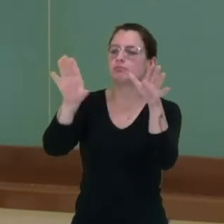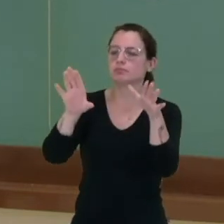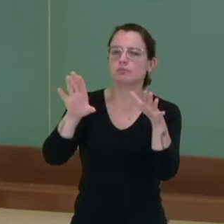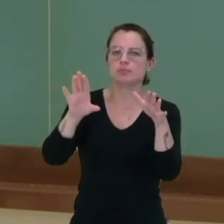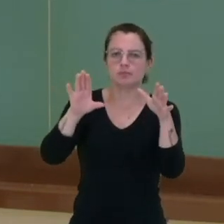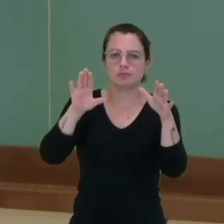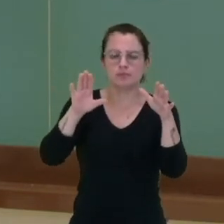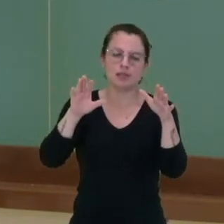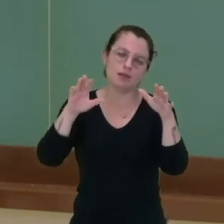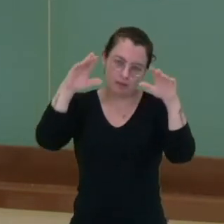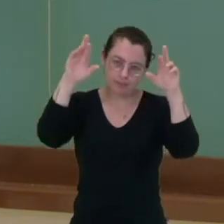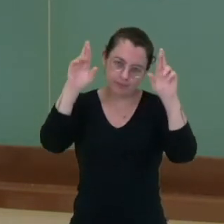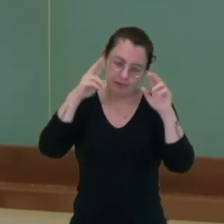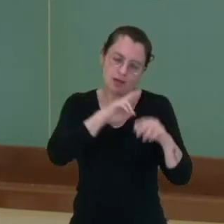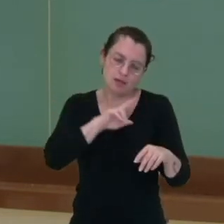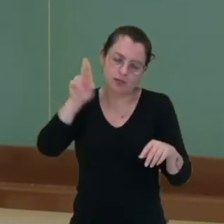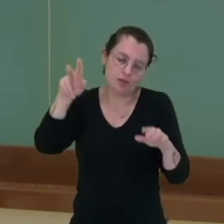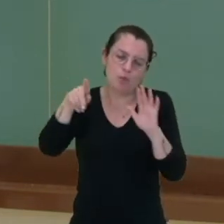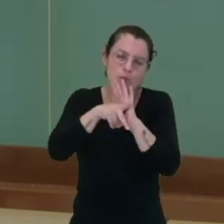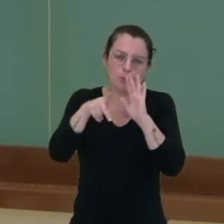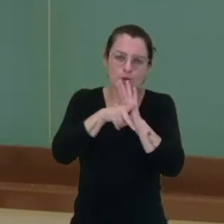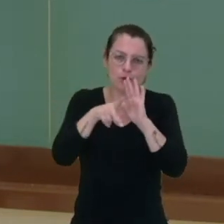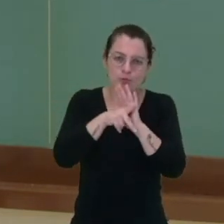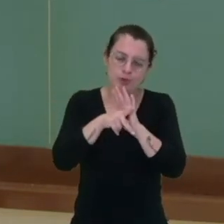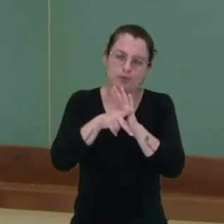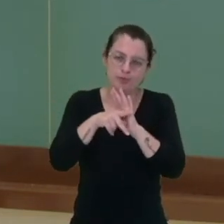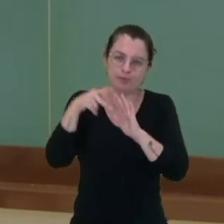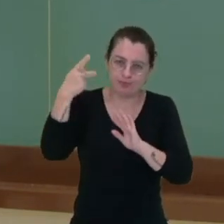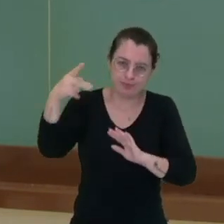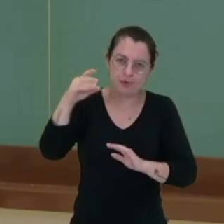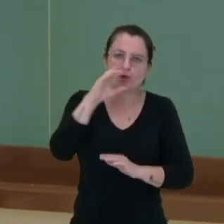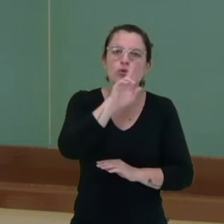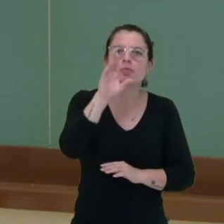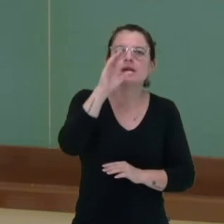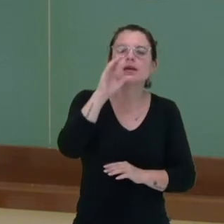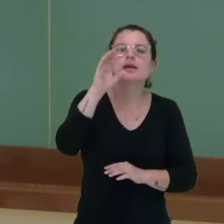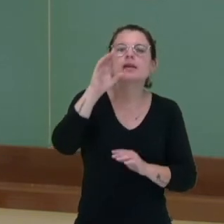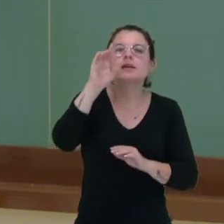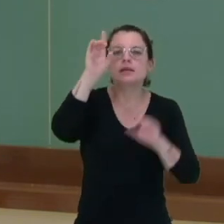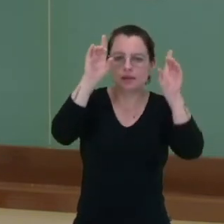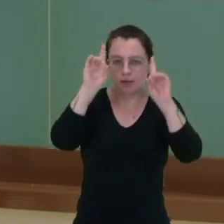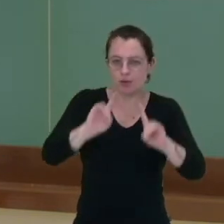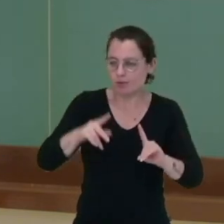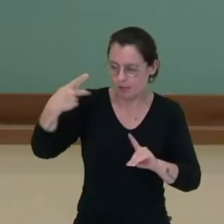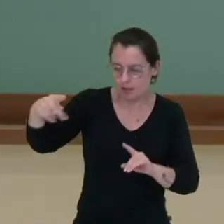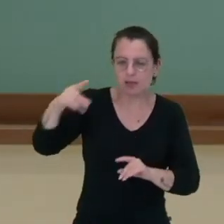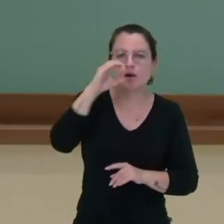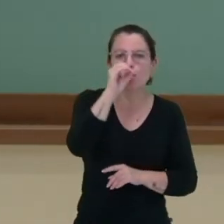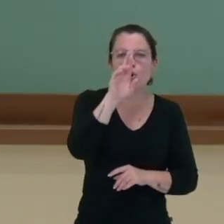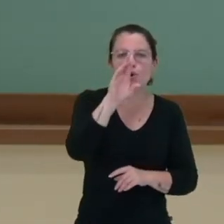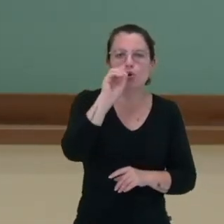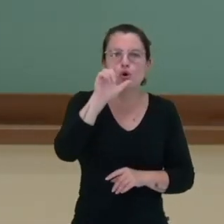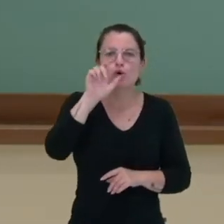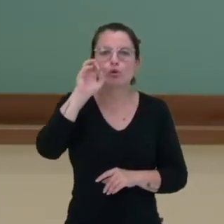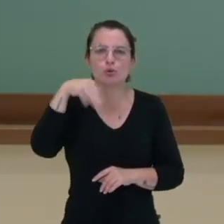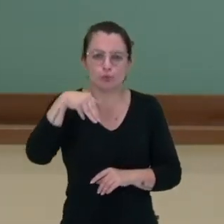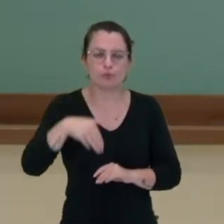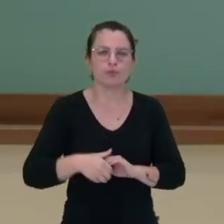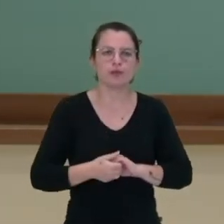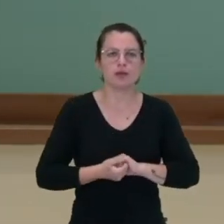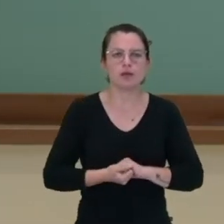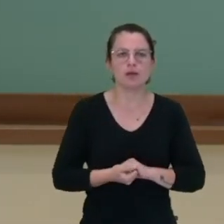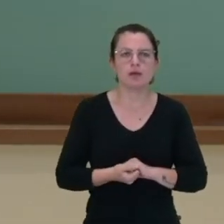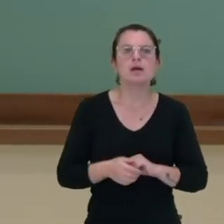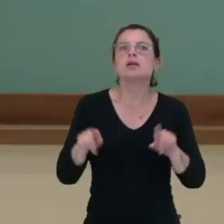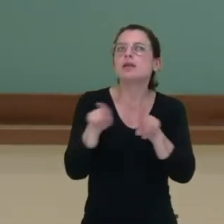Supremo é conhecido como Olorum, beleza? Trago aqui para vocês também o mito da criação a